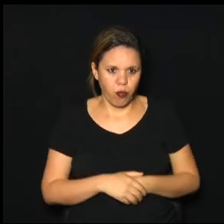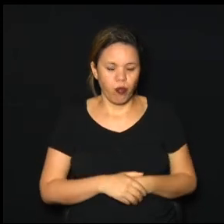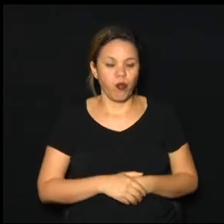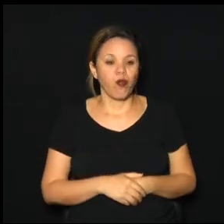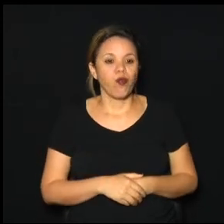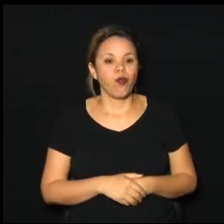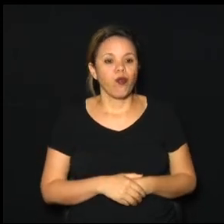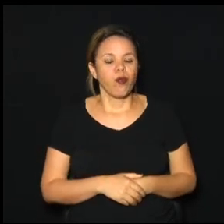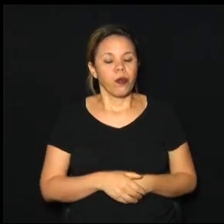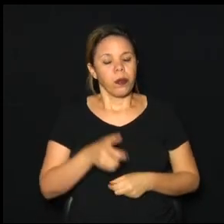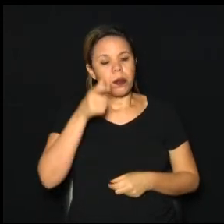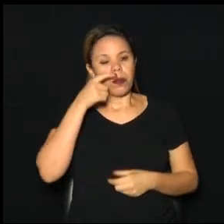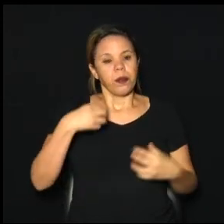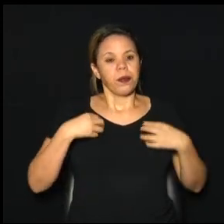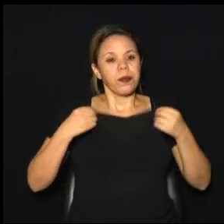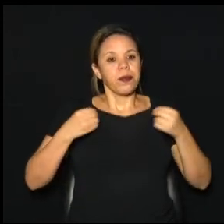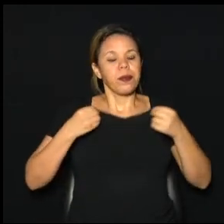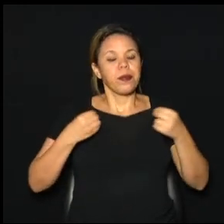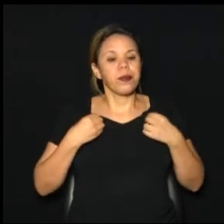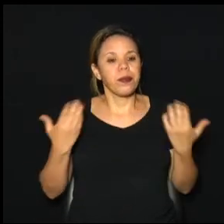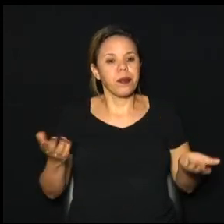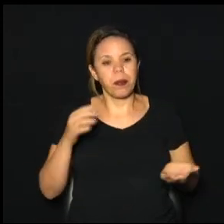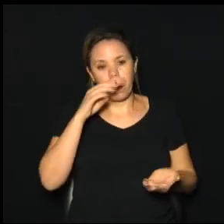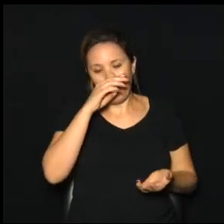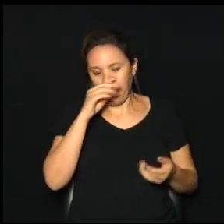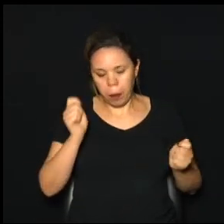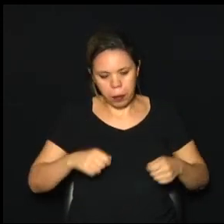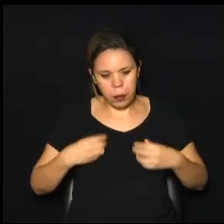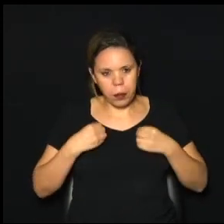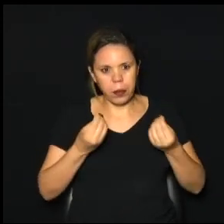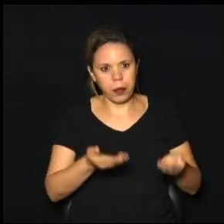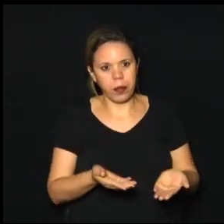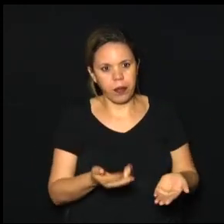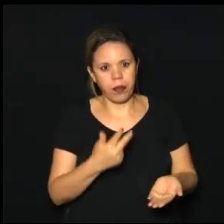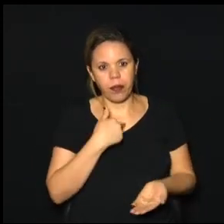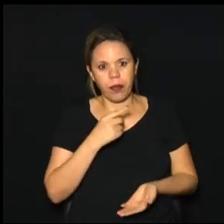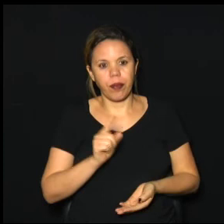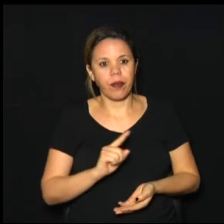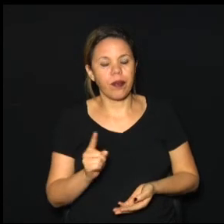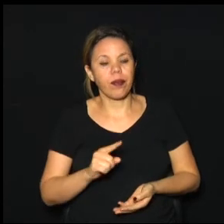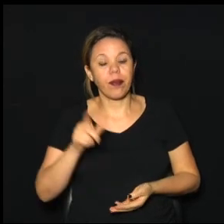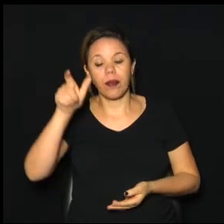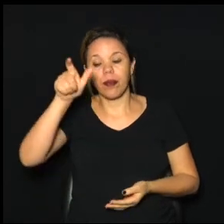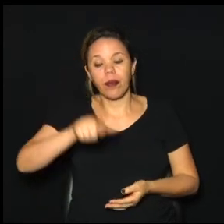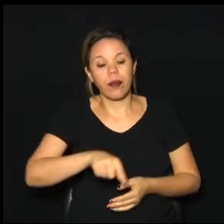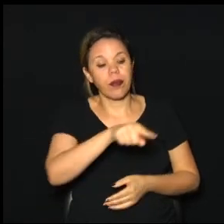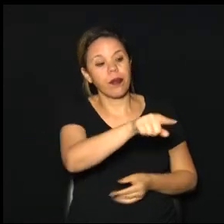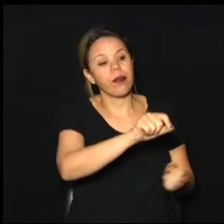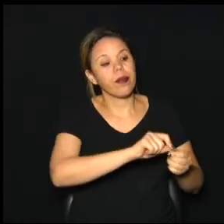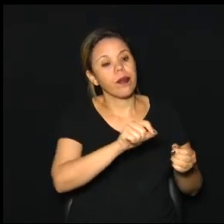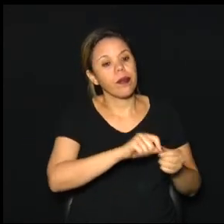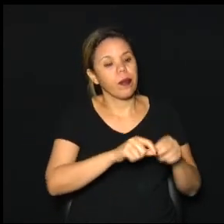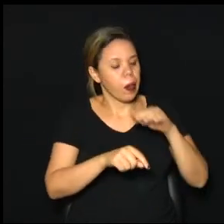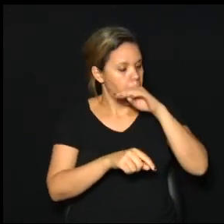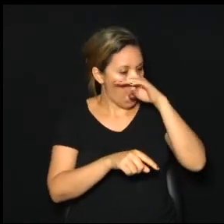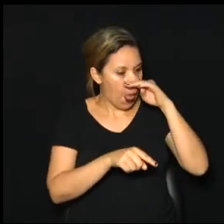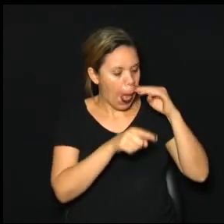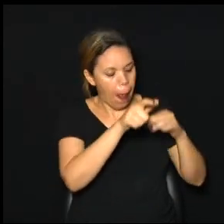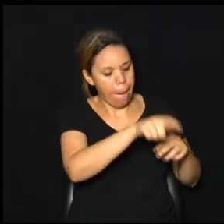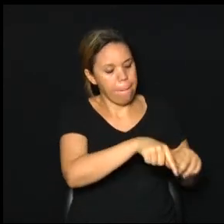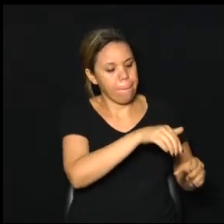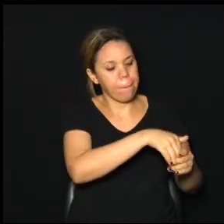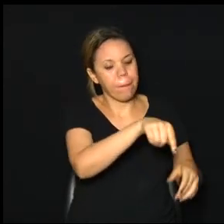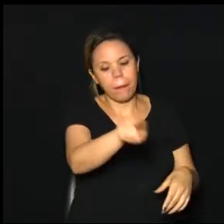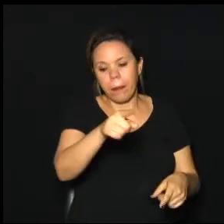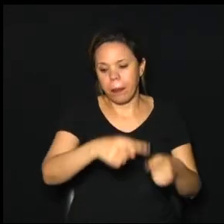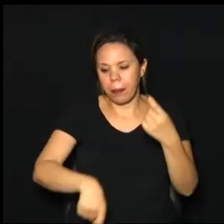Agora veja, já falei de camiseta, né? Então, pode dar camiseta? Não pode dar camiseta. Mas e se o eleitor fizer uma camiseta? Ele está proibido